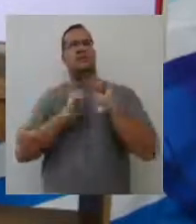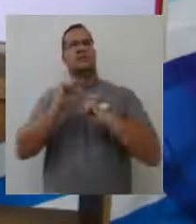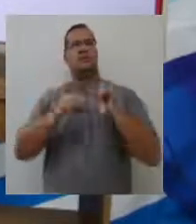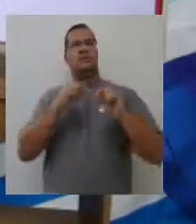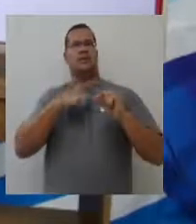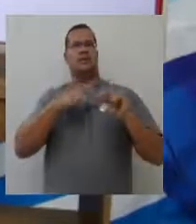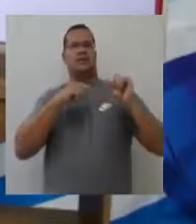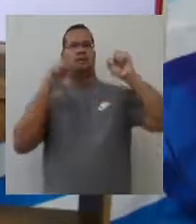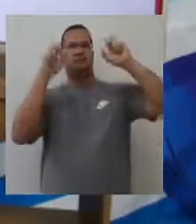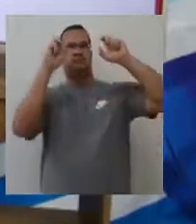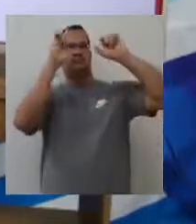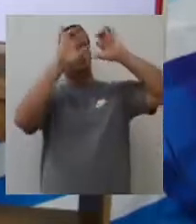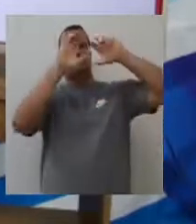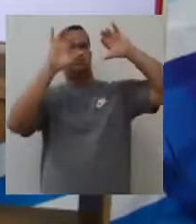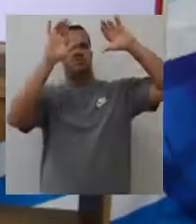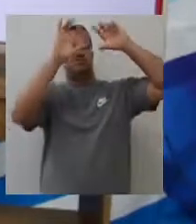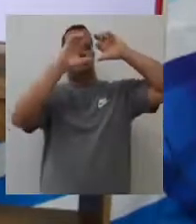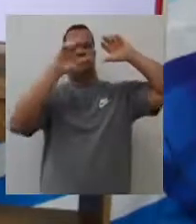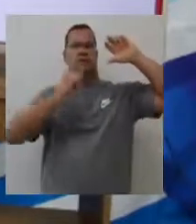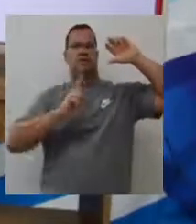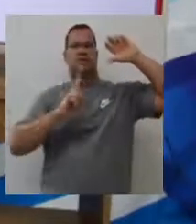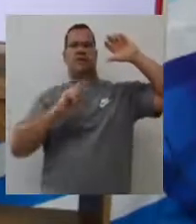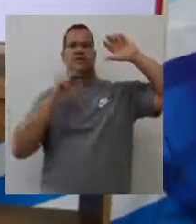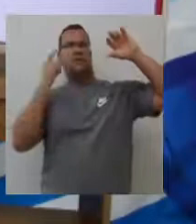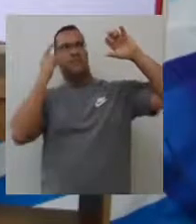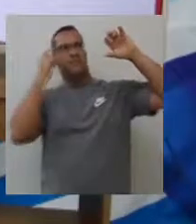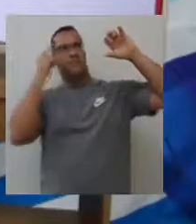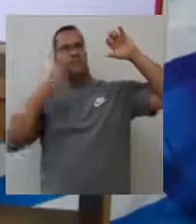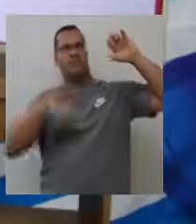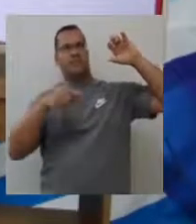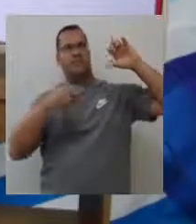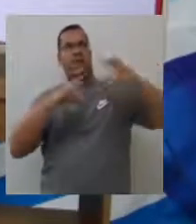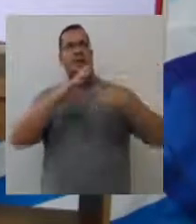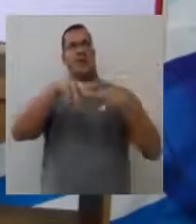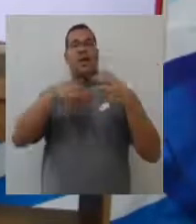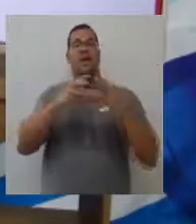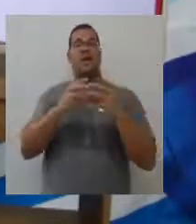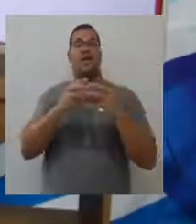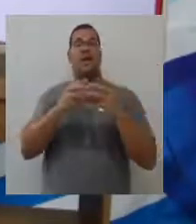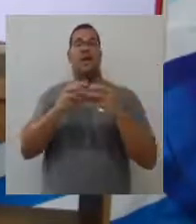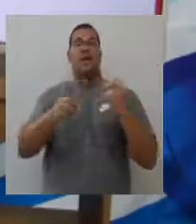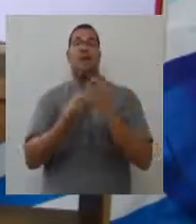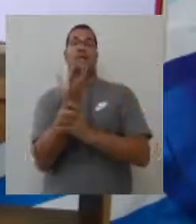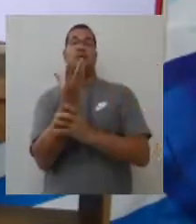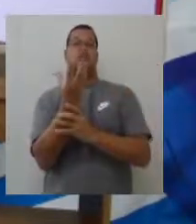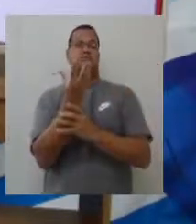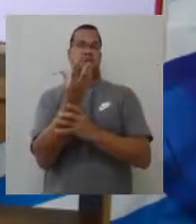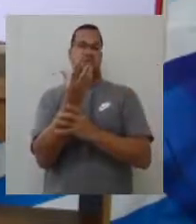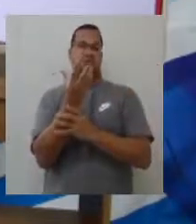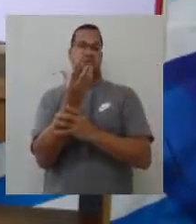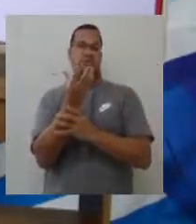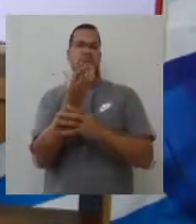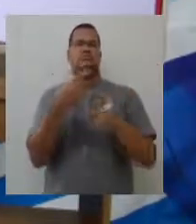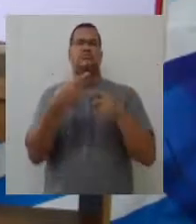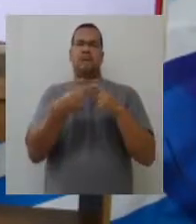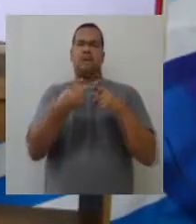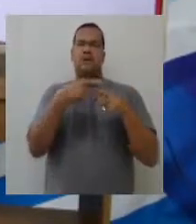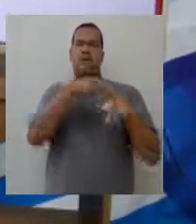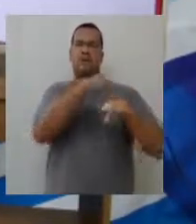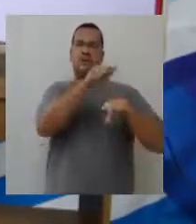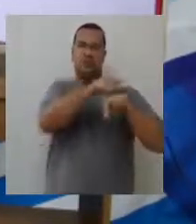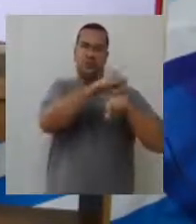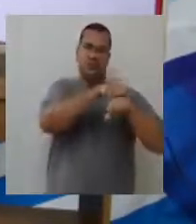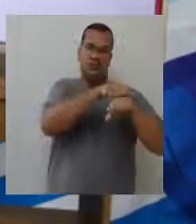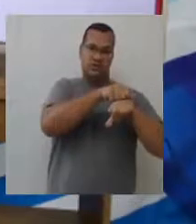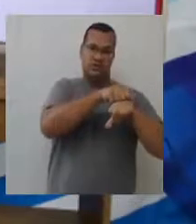aqui ao meu redor. Não, isso é uma mistura heterogênea, porque tem partículas sólidas. Nós estamos falando de uma